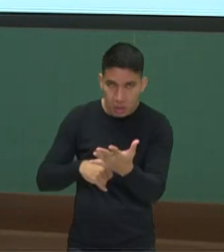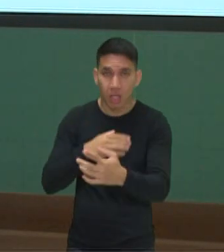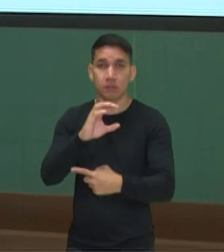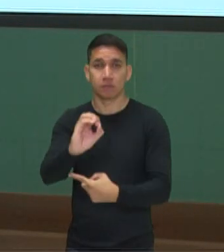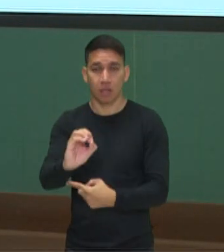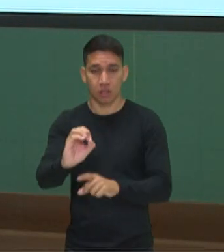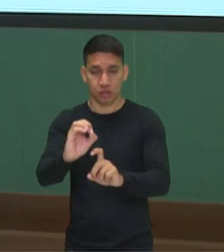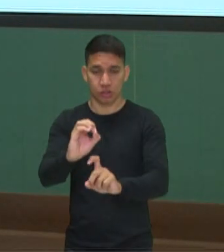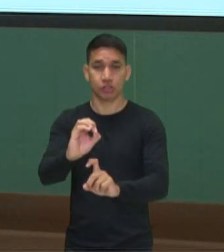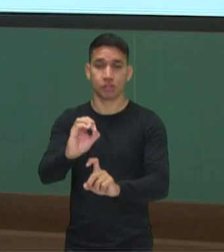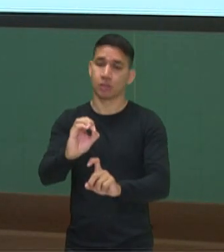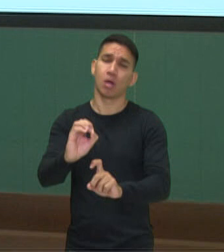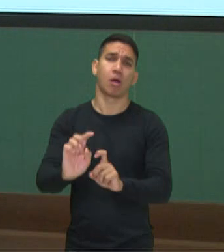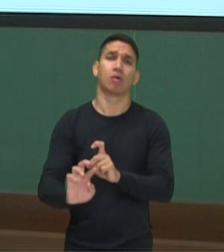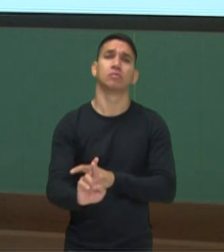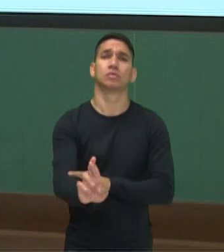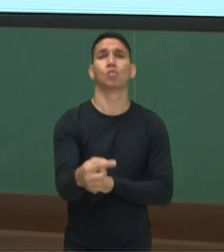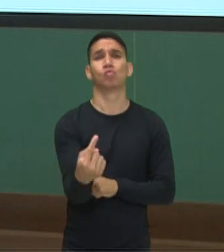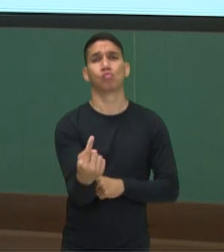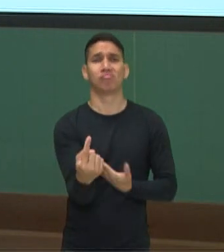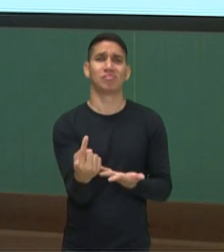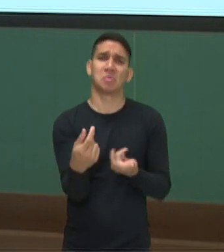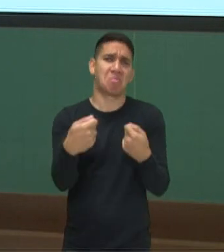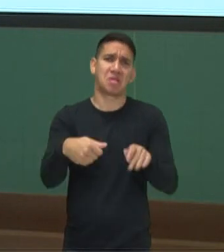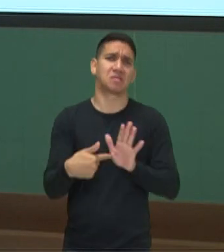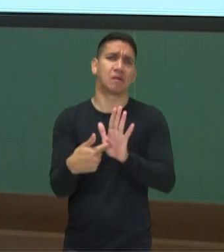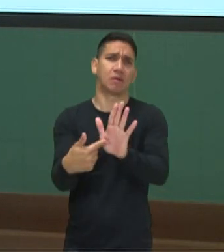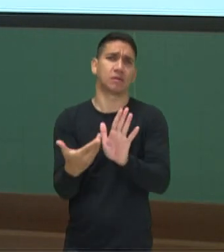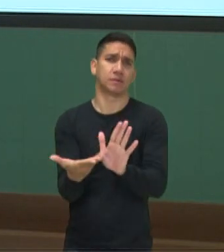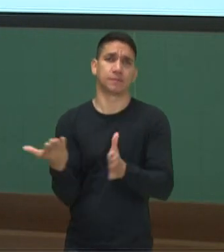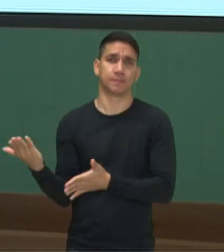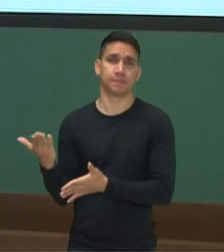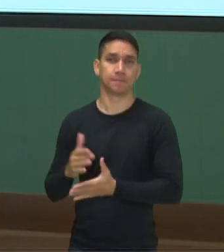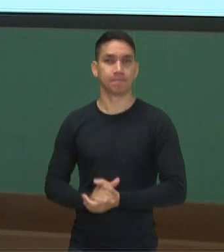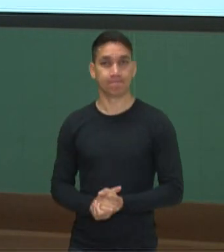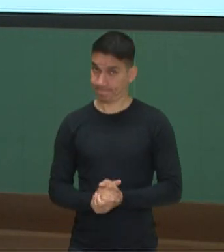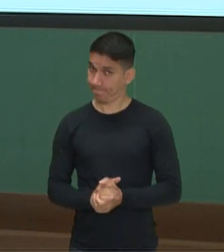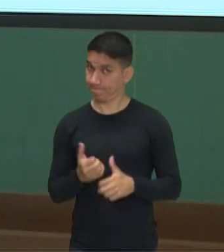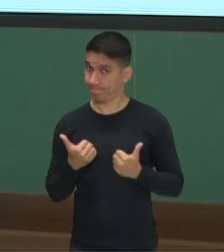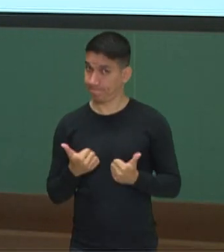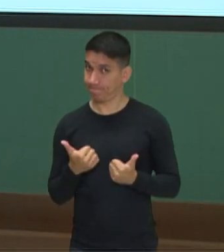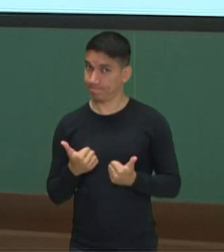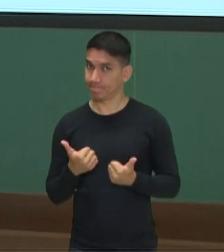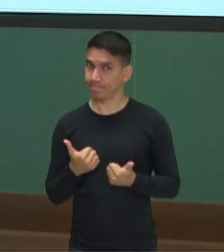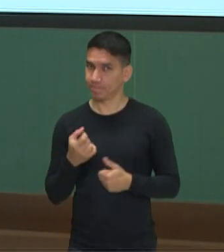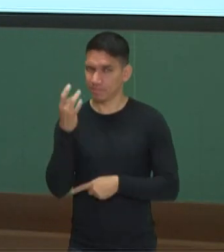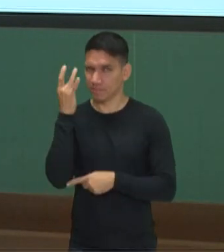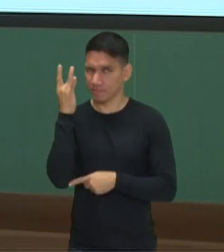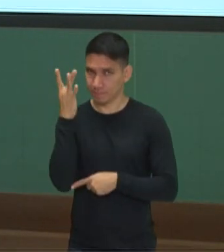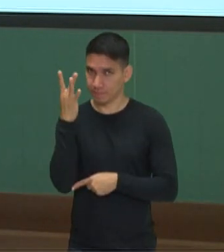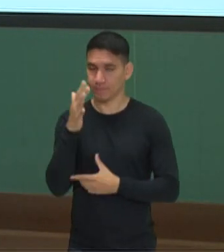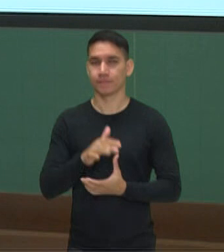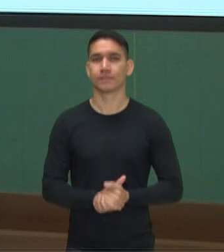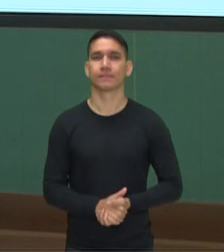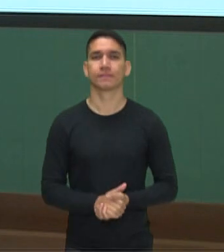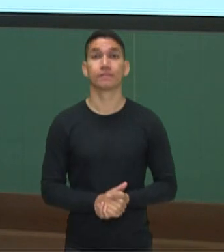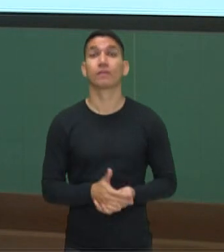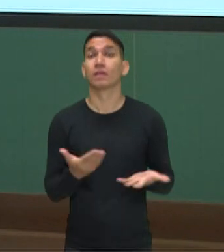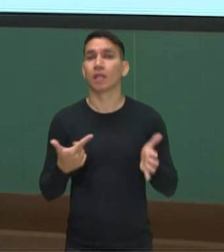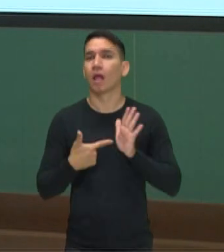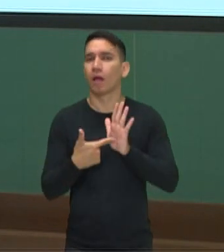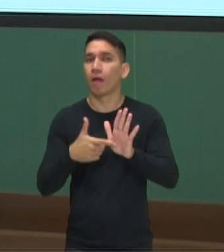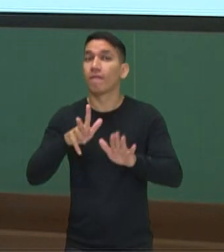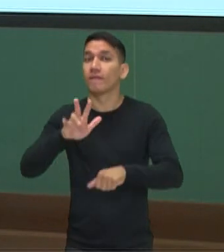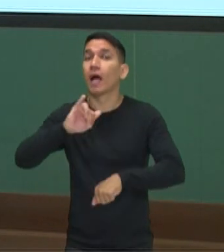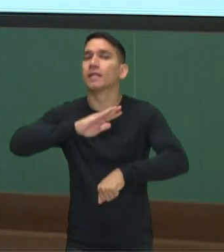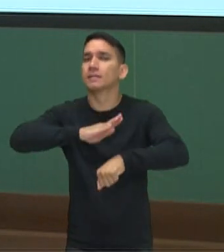elevado a zero, que dá 1 e não precisa ser representado aqui. Foi bem? Tranquilinho? Então, eu vou deixar